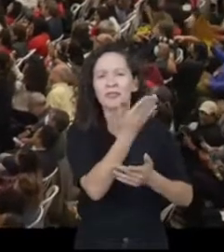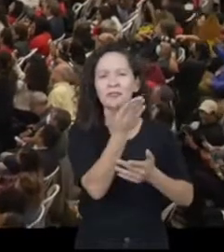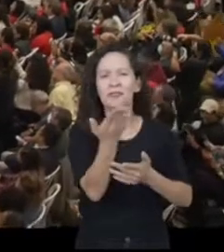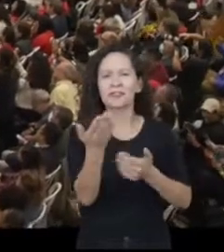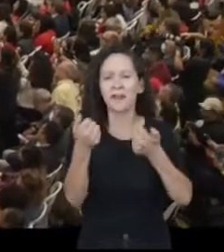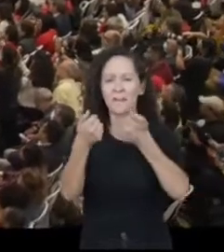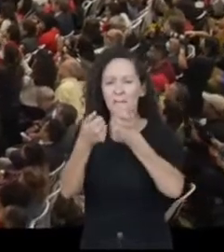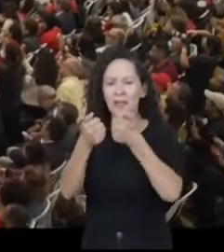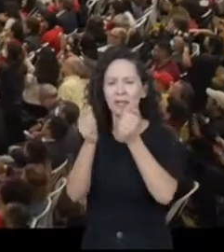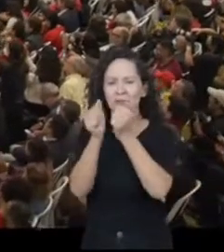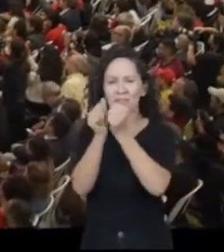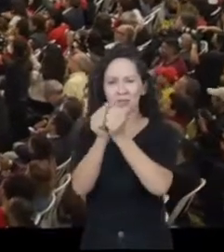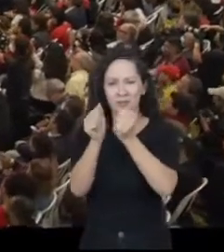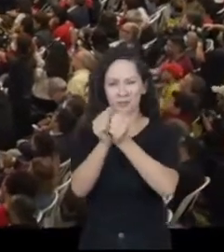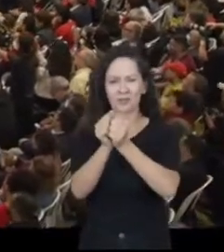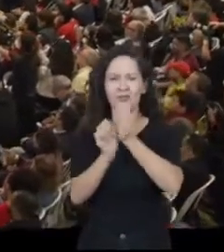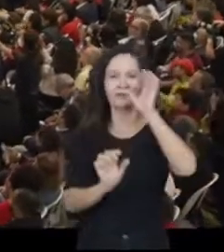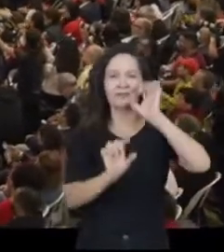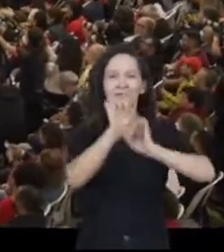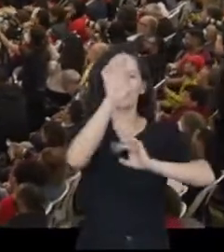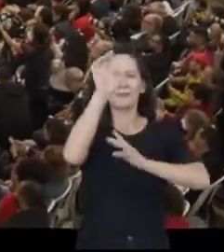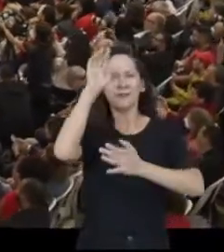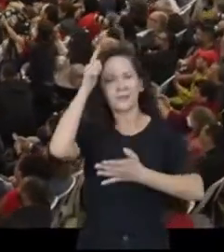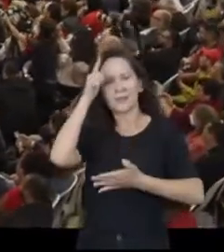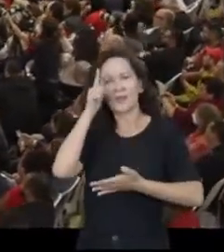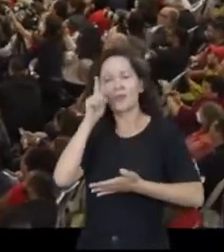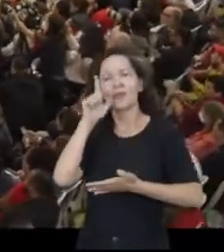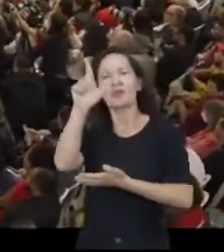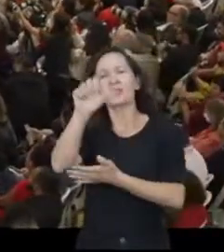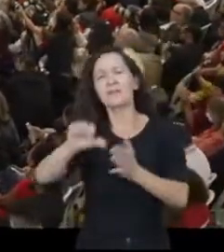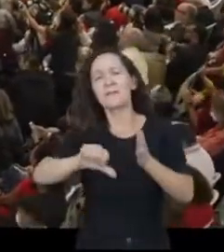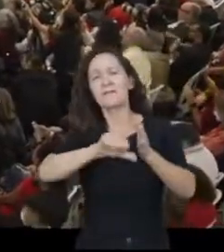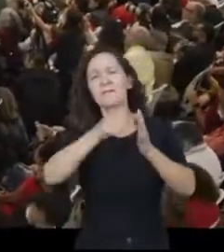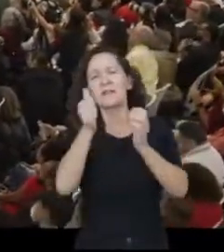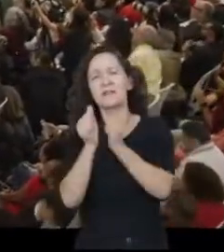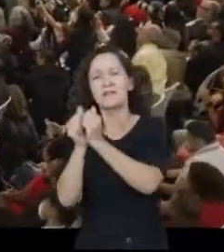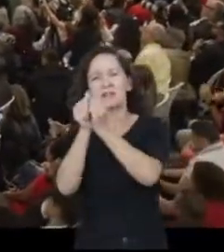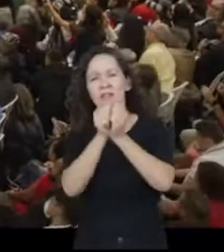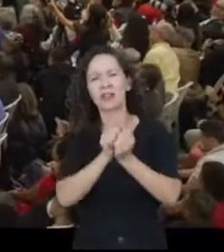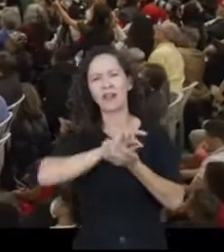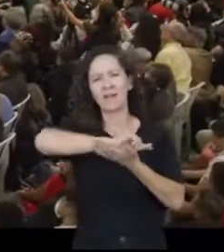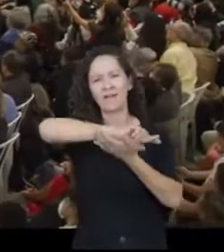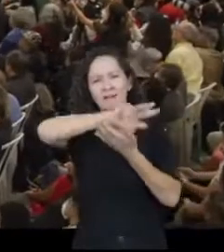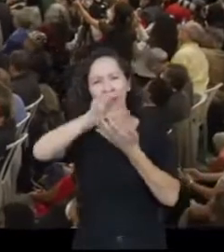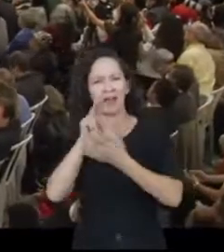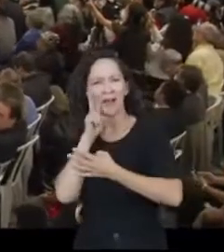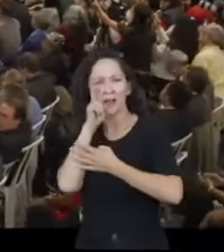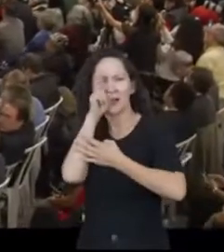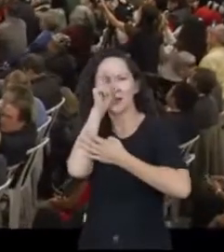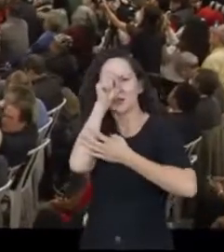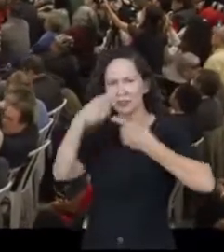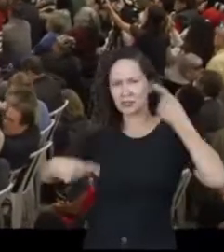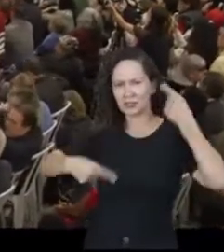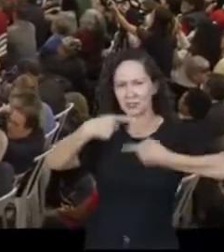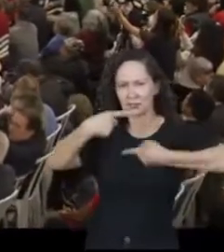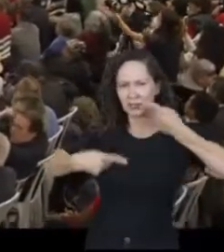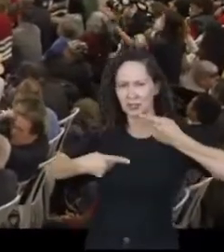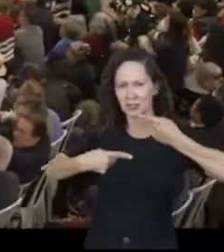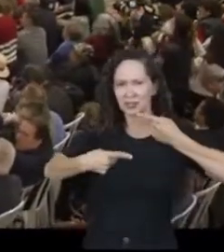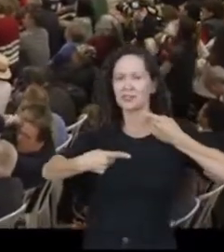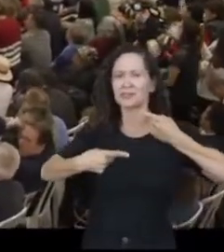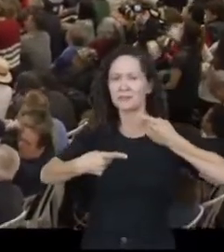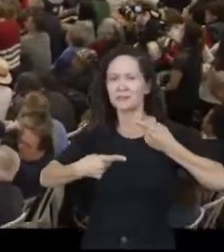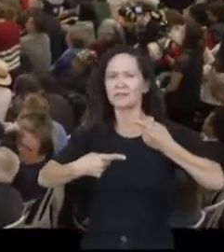Especial por ter conseguido pela primeira vez juntar todas as forças políticas progressistas em torno de